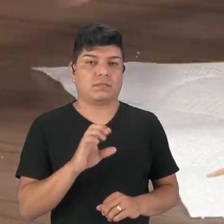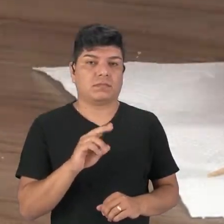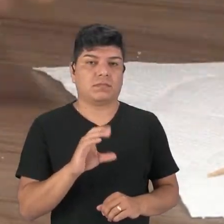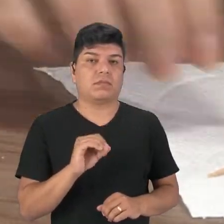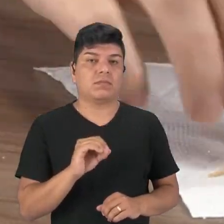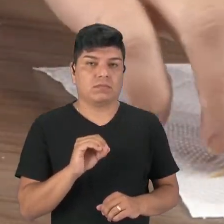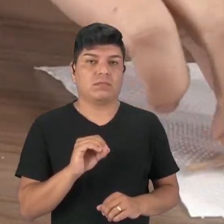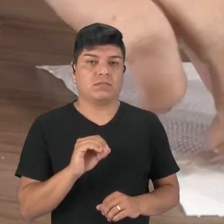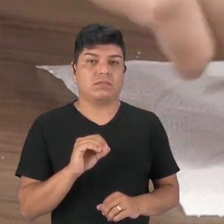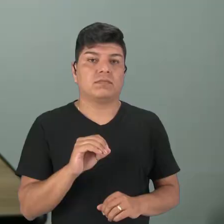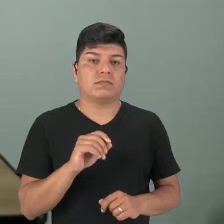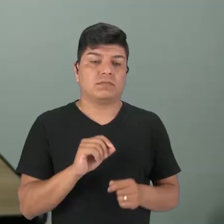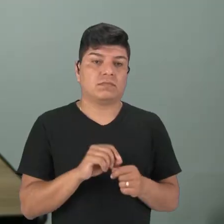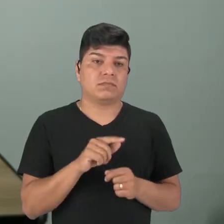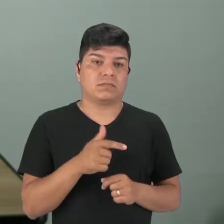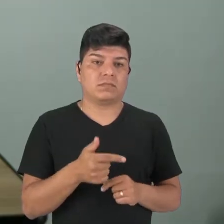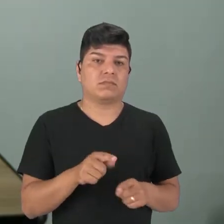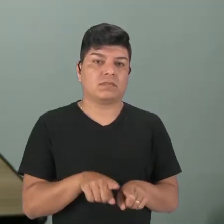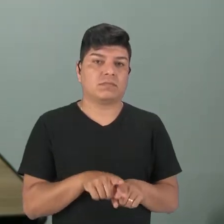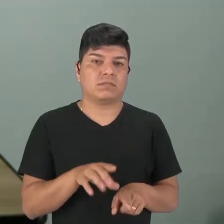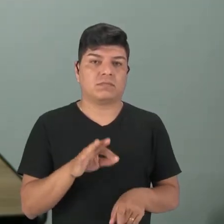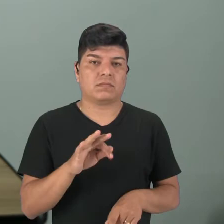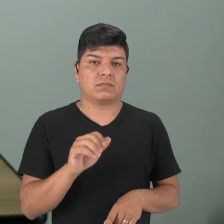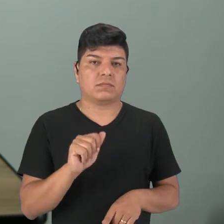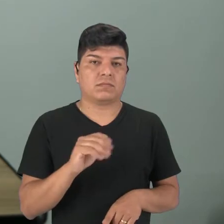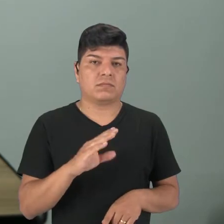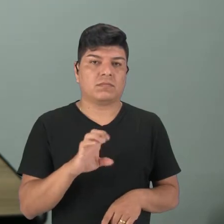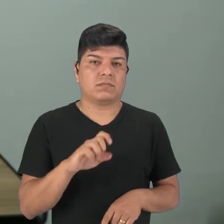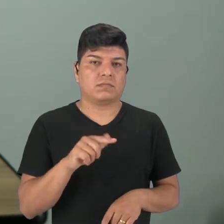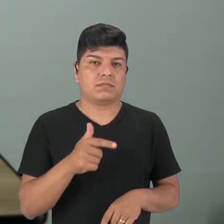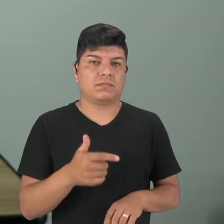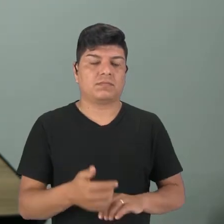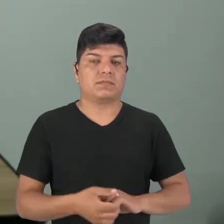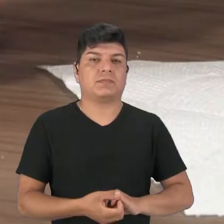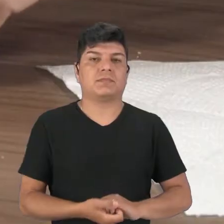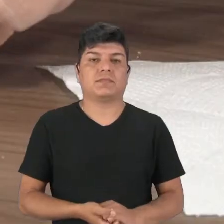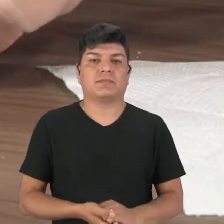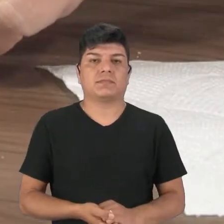certinho? Vou descer, vou montar mais uma face.